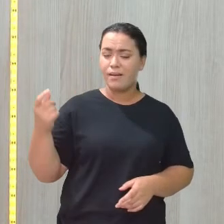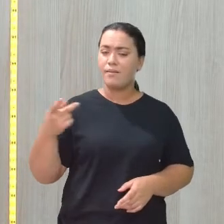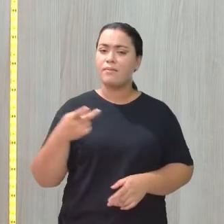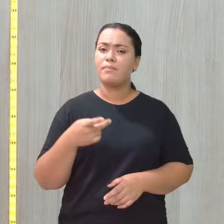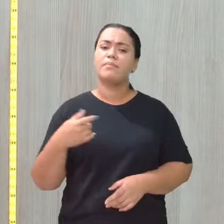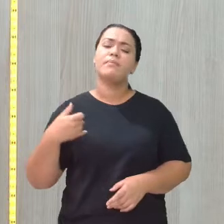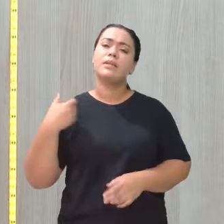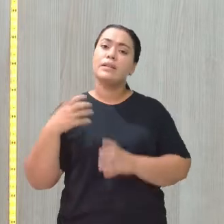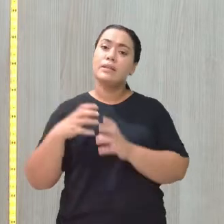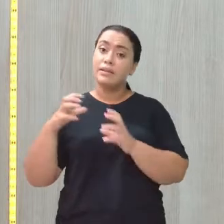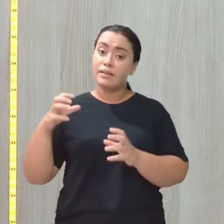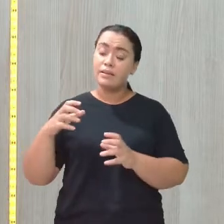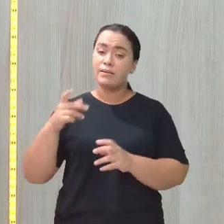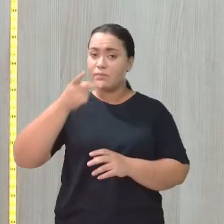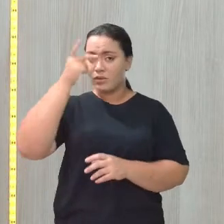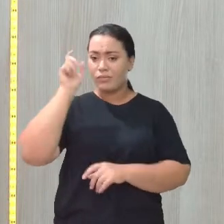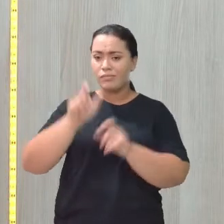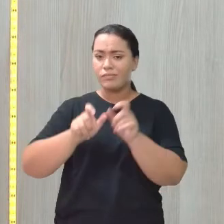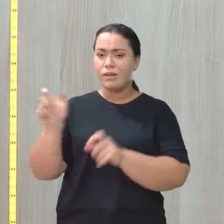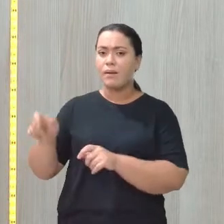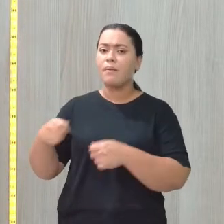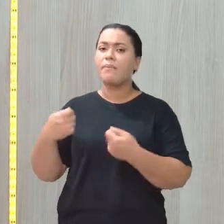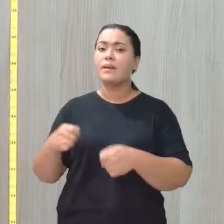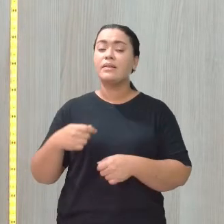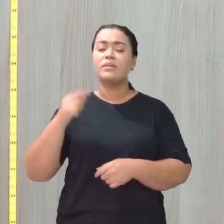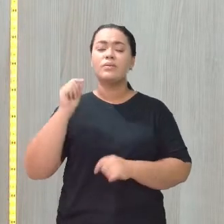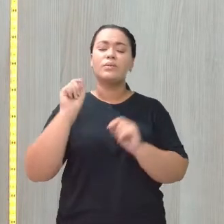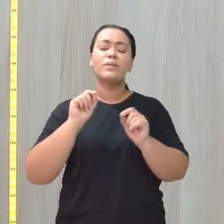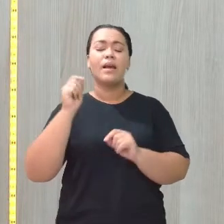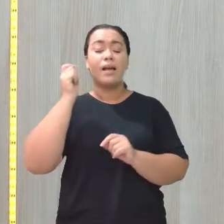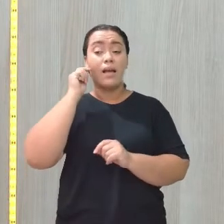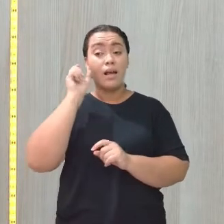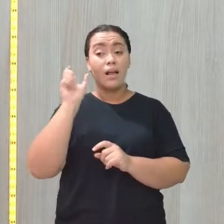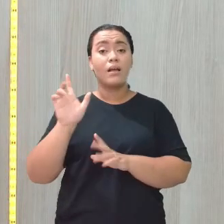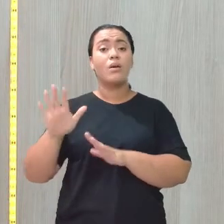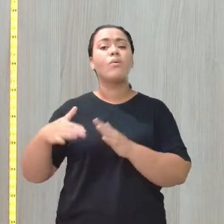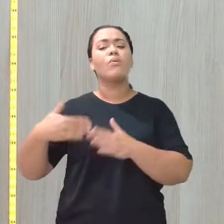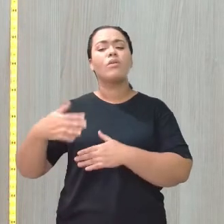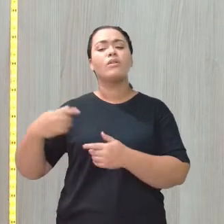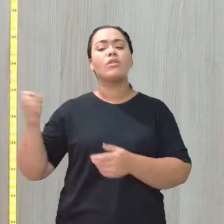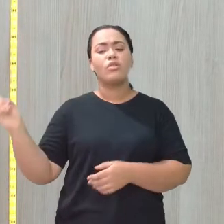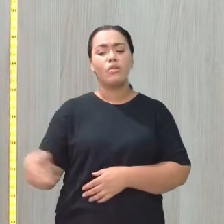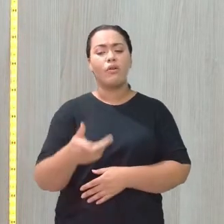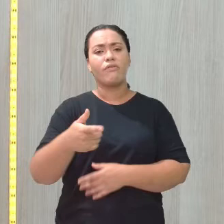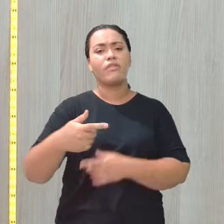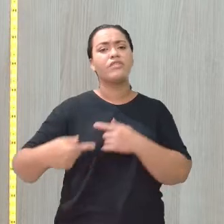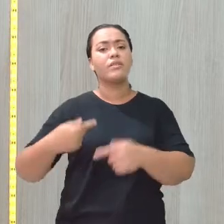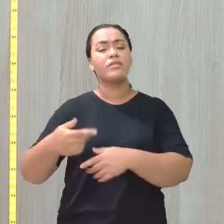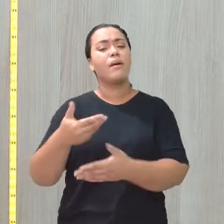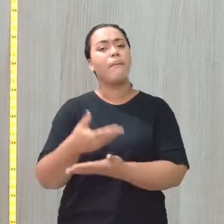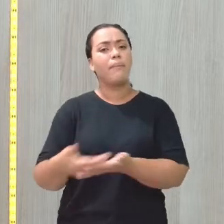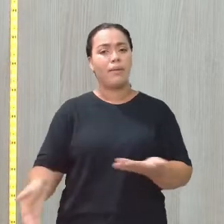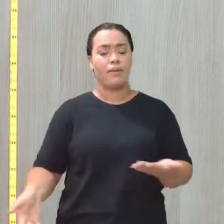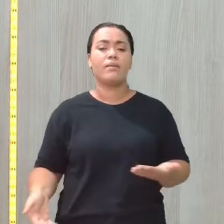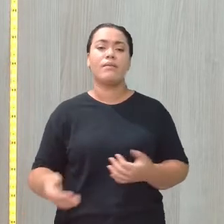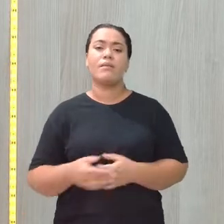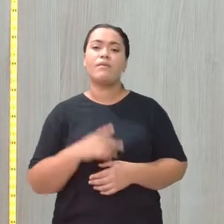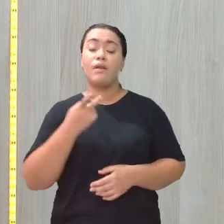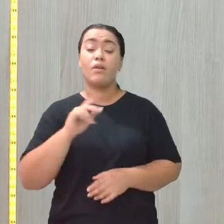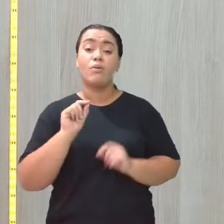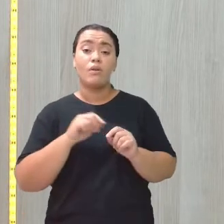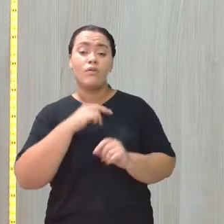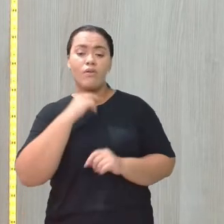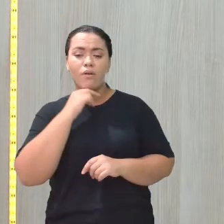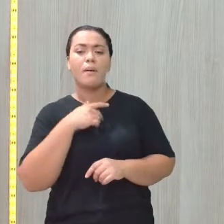muito, né? E às vezes a gente tem que alertar para ele não ir perdendo da nova geração. Então, por isso que vai a avó,